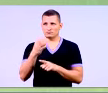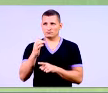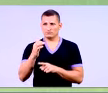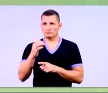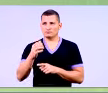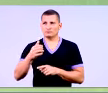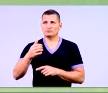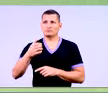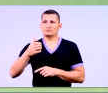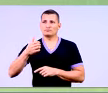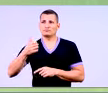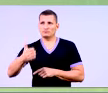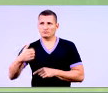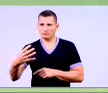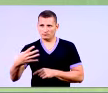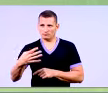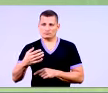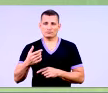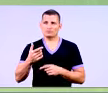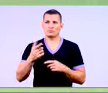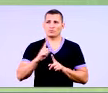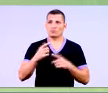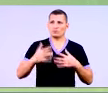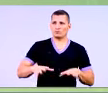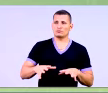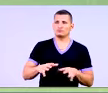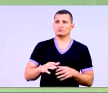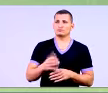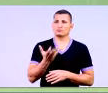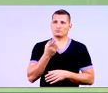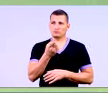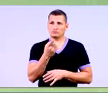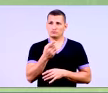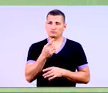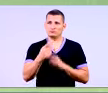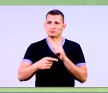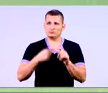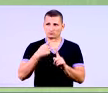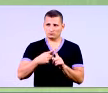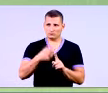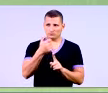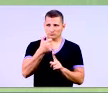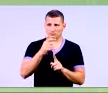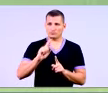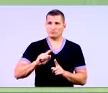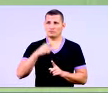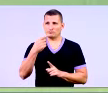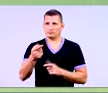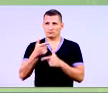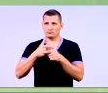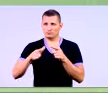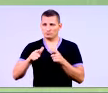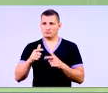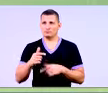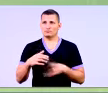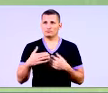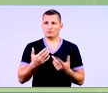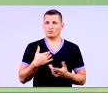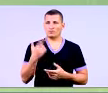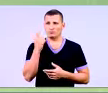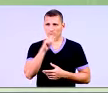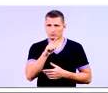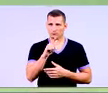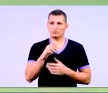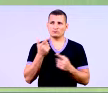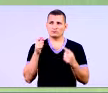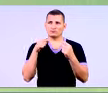mas não é isso que eu quero eu quero que ele some primeiro e depois de vida para que eu consiga atingir esse meu